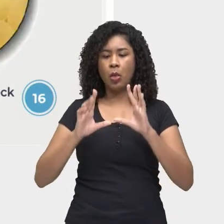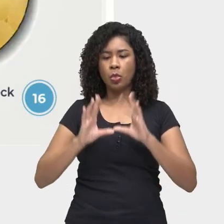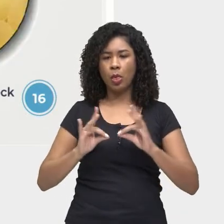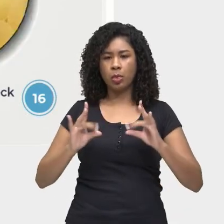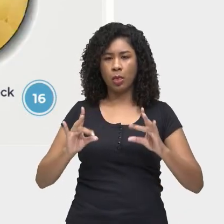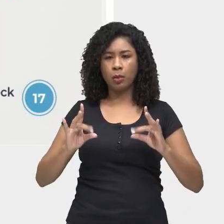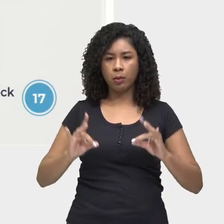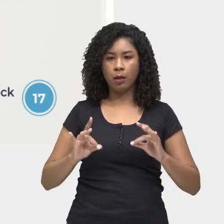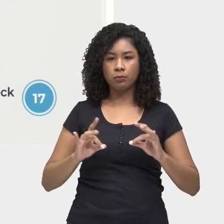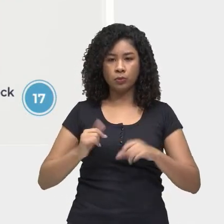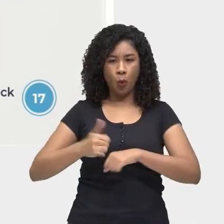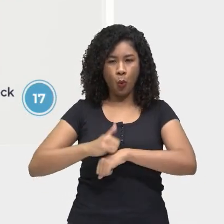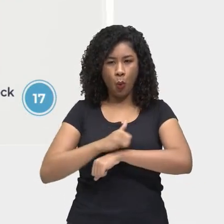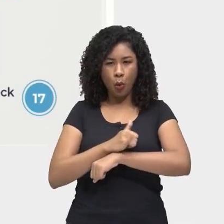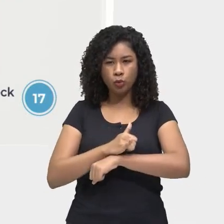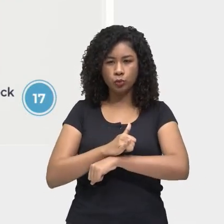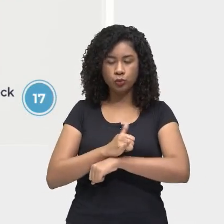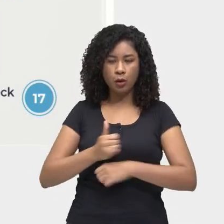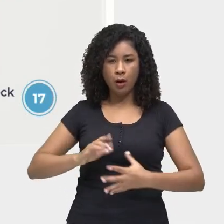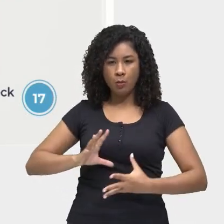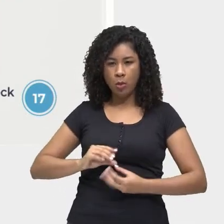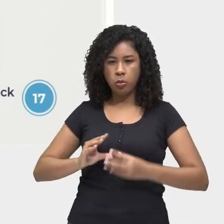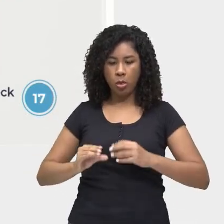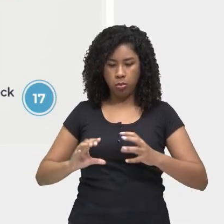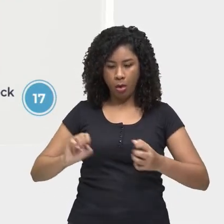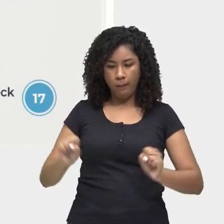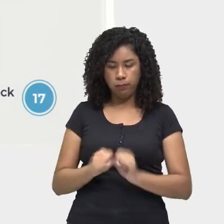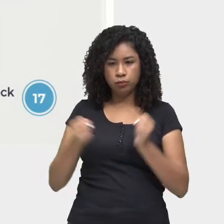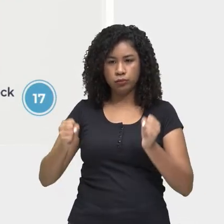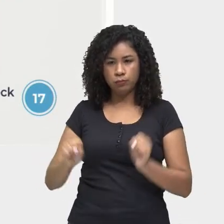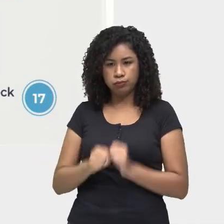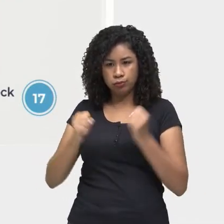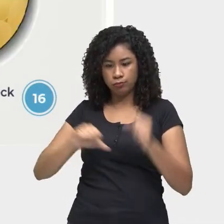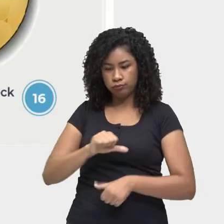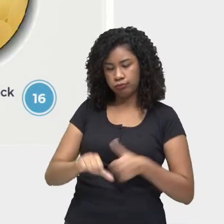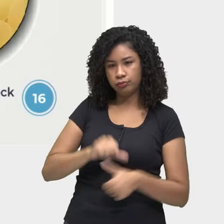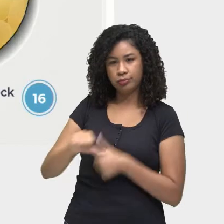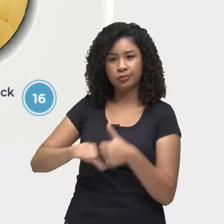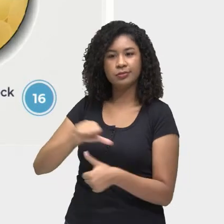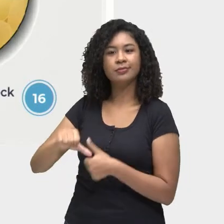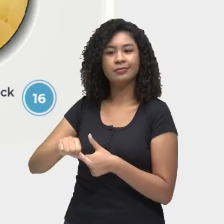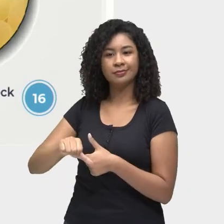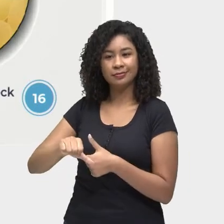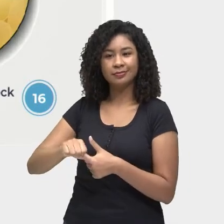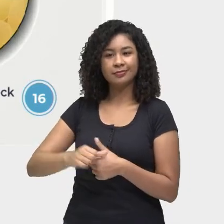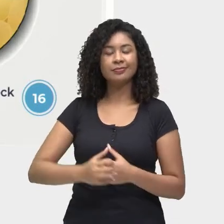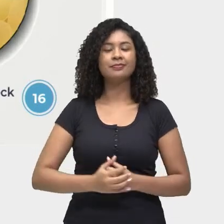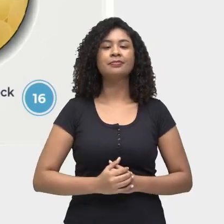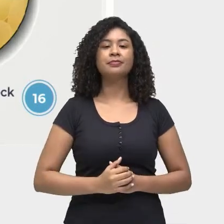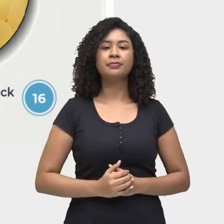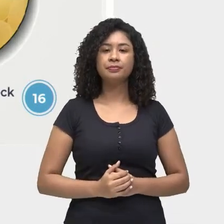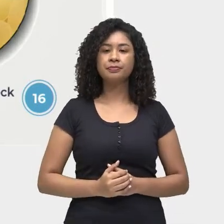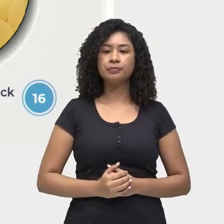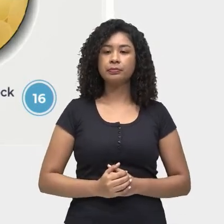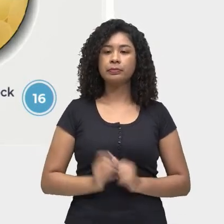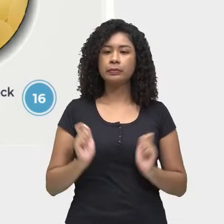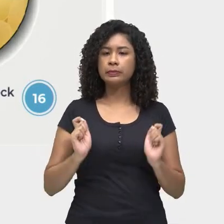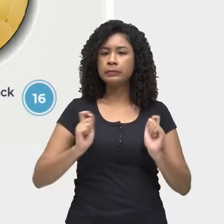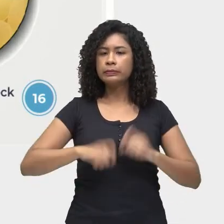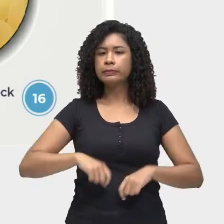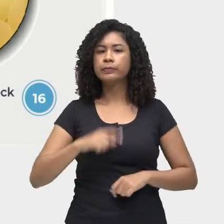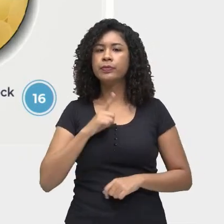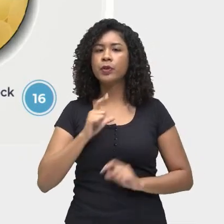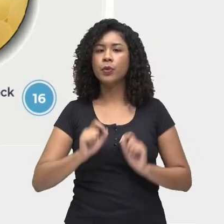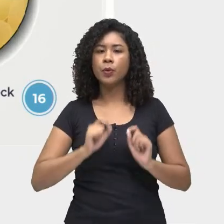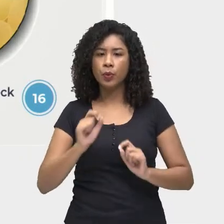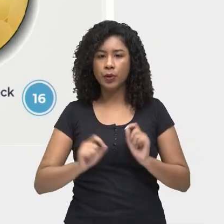quebrar a gordura, certo? E aí nós temos a digestão, a digestão química